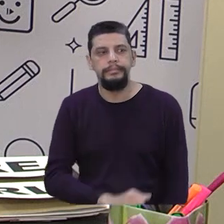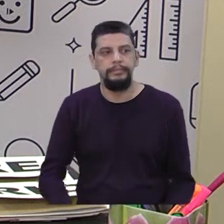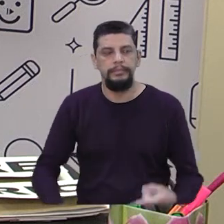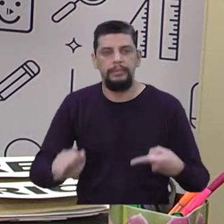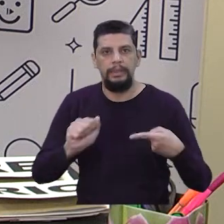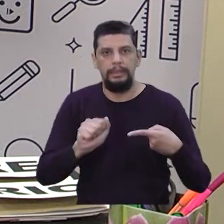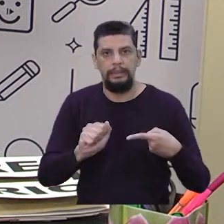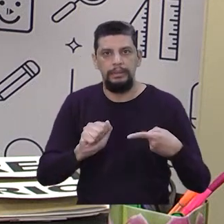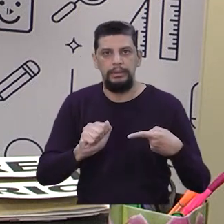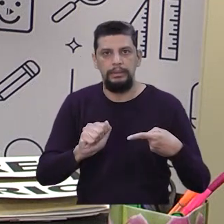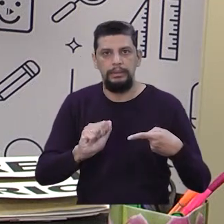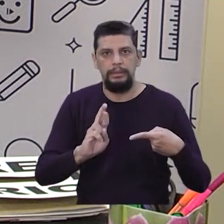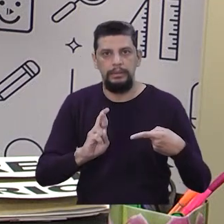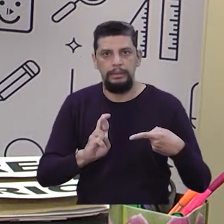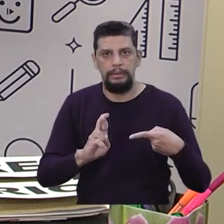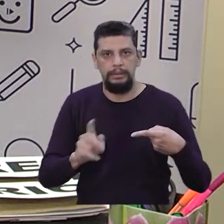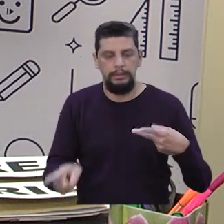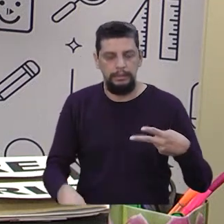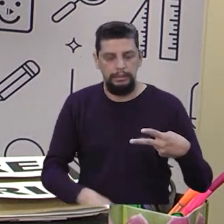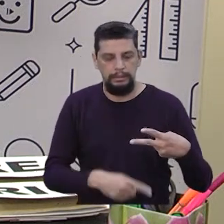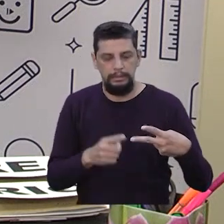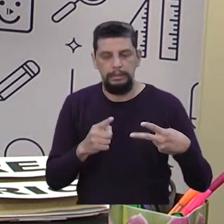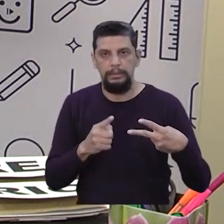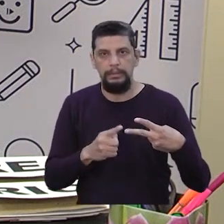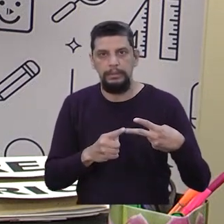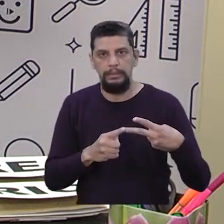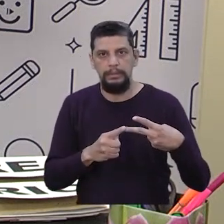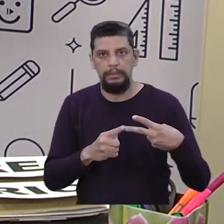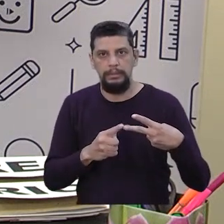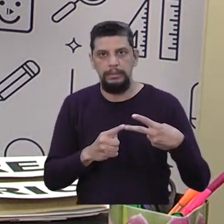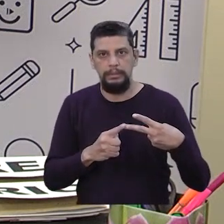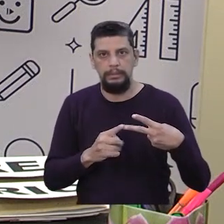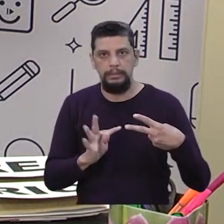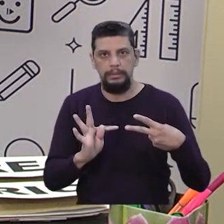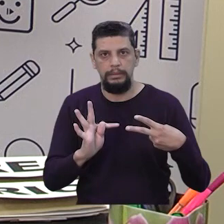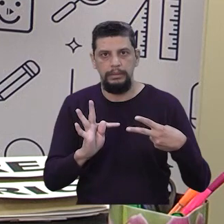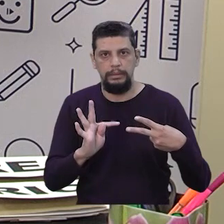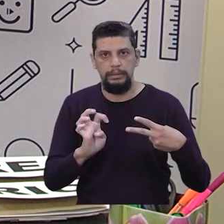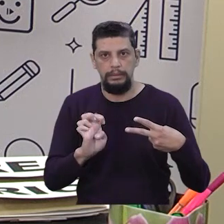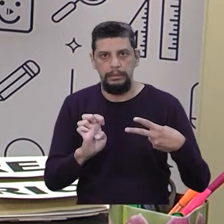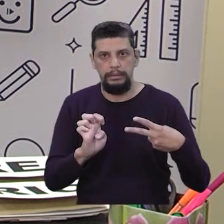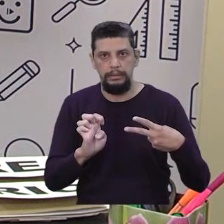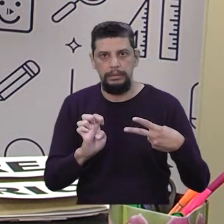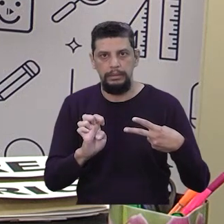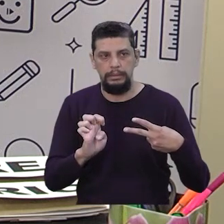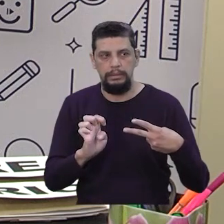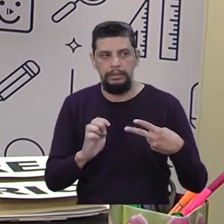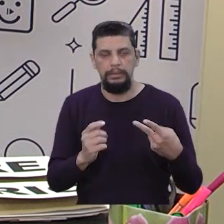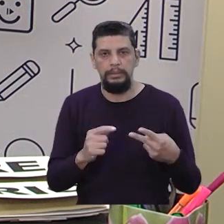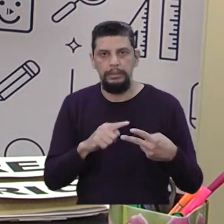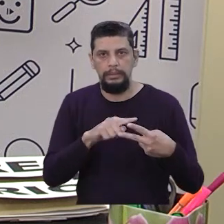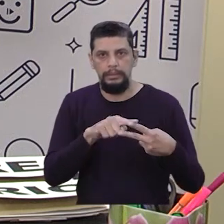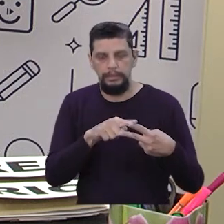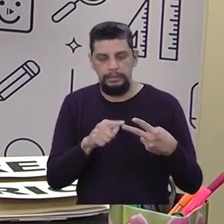aqui. Ar, da árvore, do armário e da arte. E